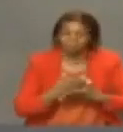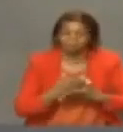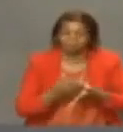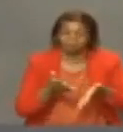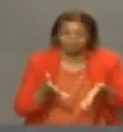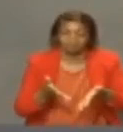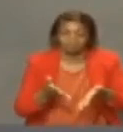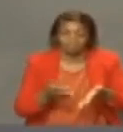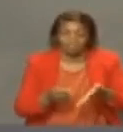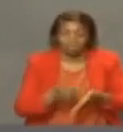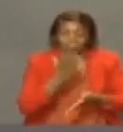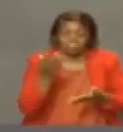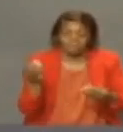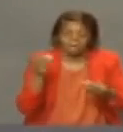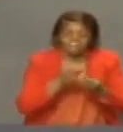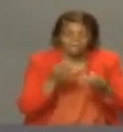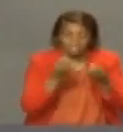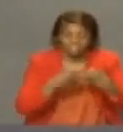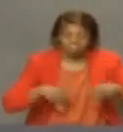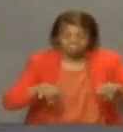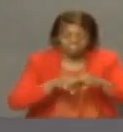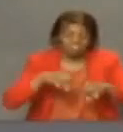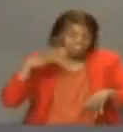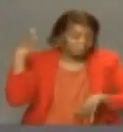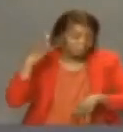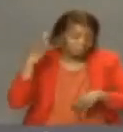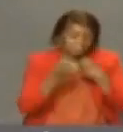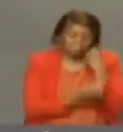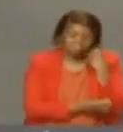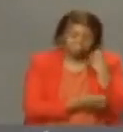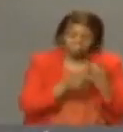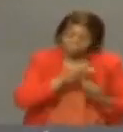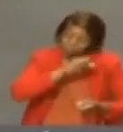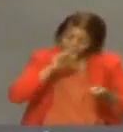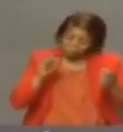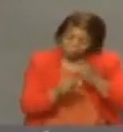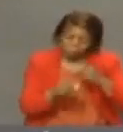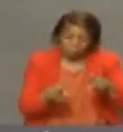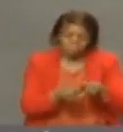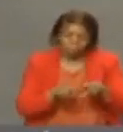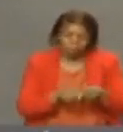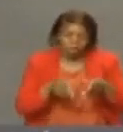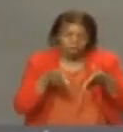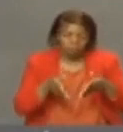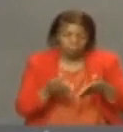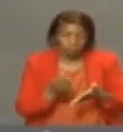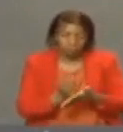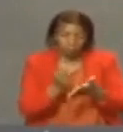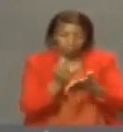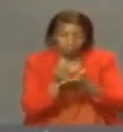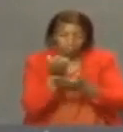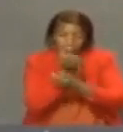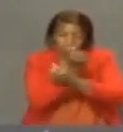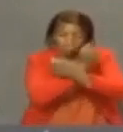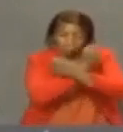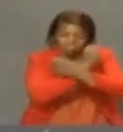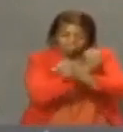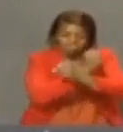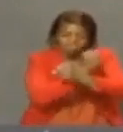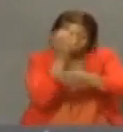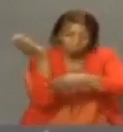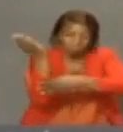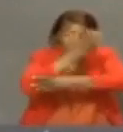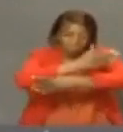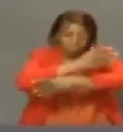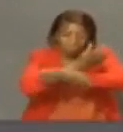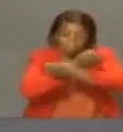pela salvaguarda das vidas dos angolanos nosso sentido de responsabilidade levou nos